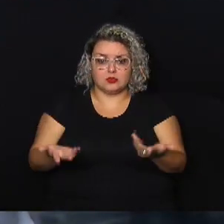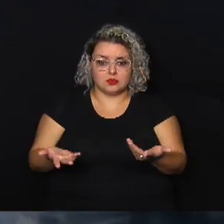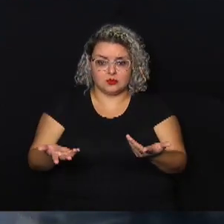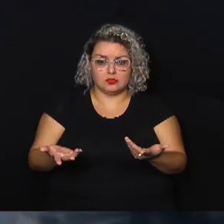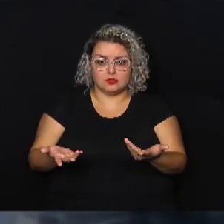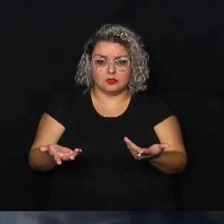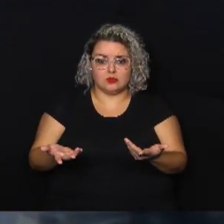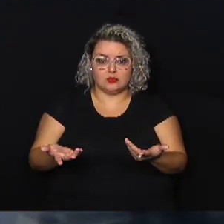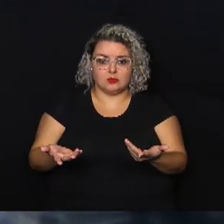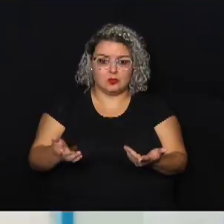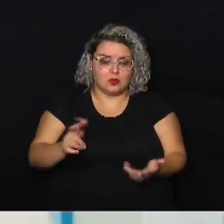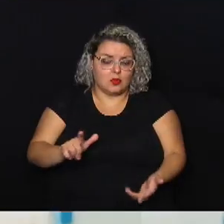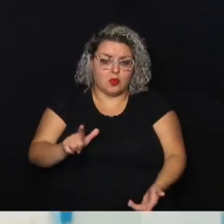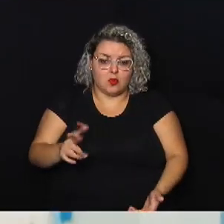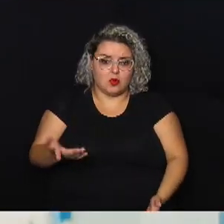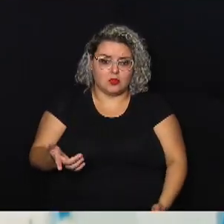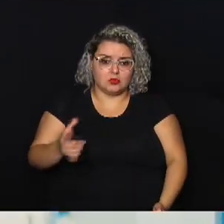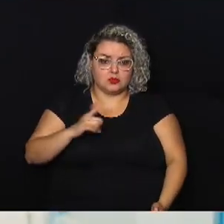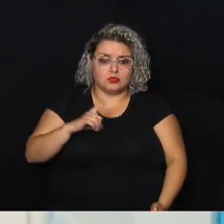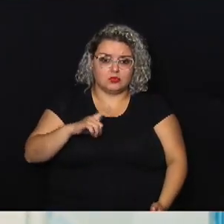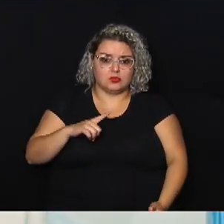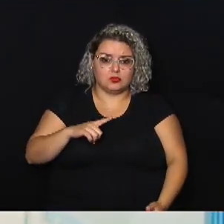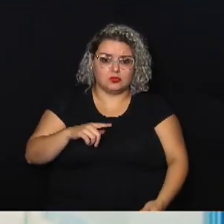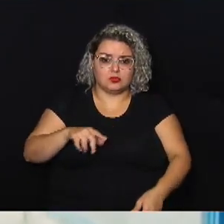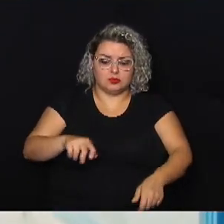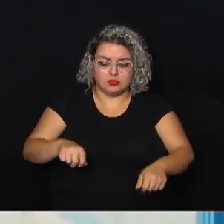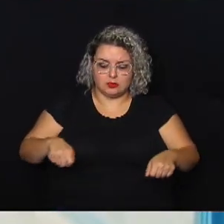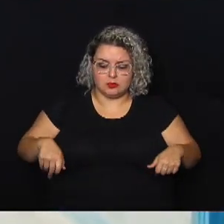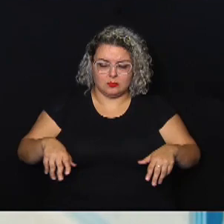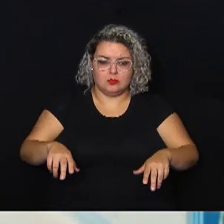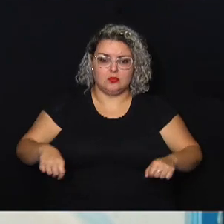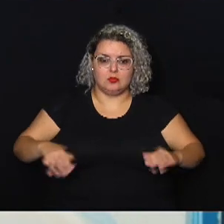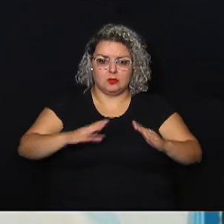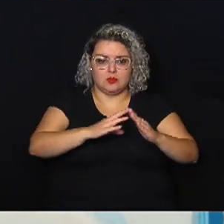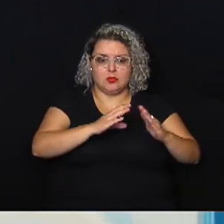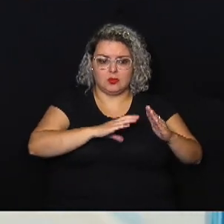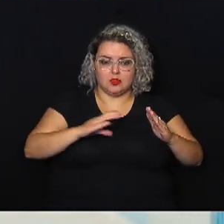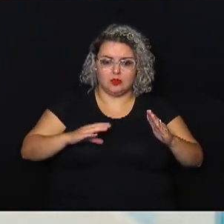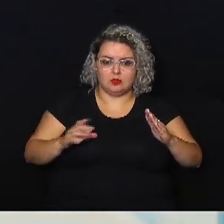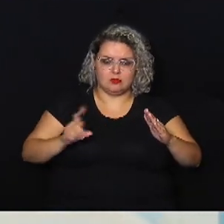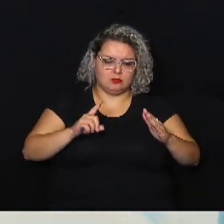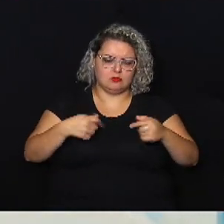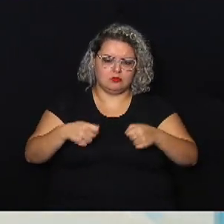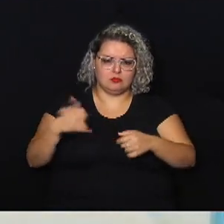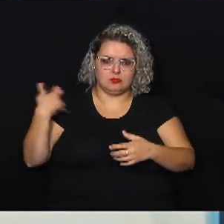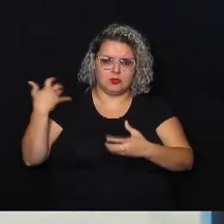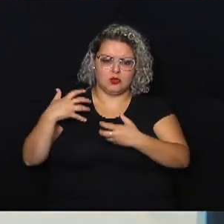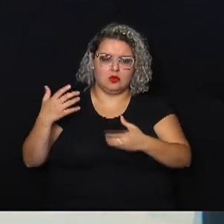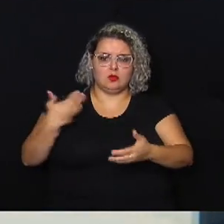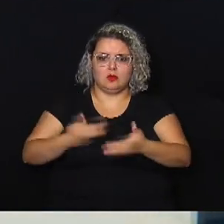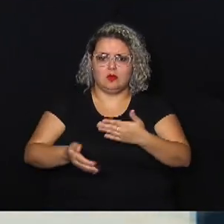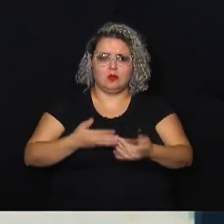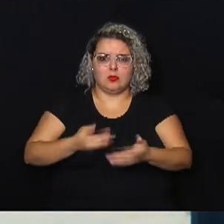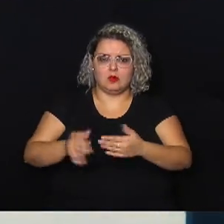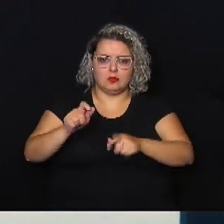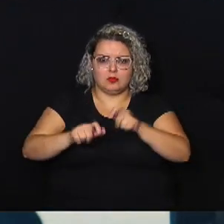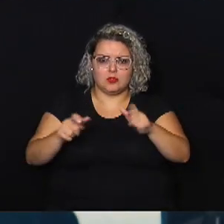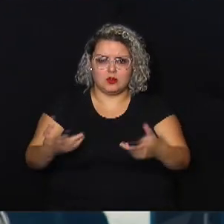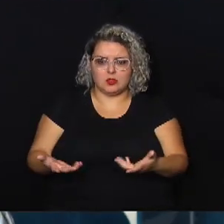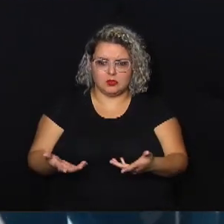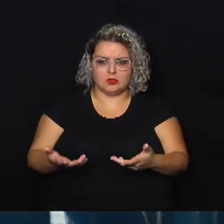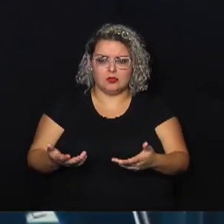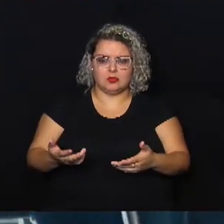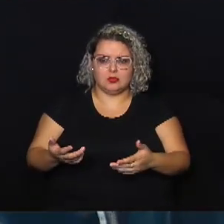algo óbvio ter uma cadeira de roda numa clínica particular para transportar, não precisa ser um idoso ou qualquer pessoa que esteja com a mobilidade